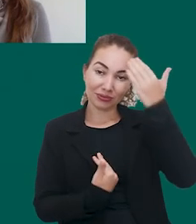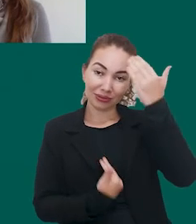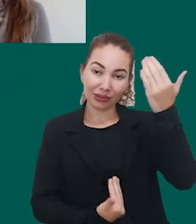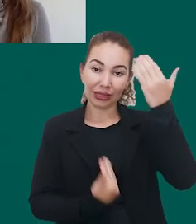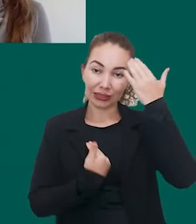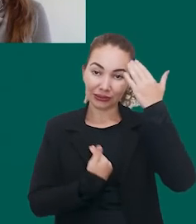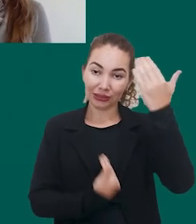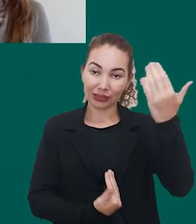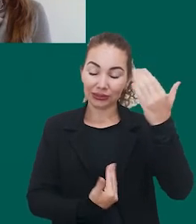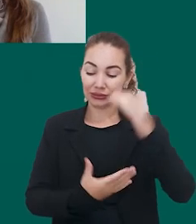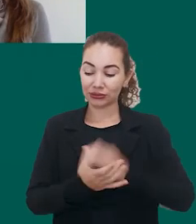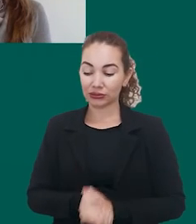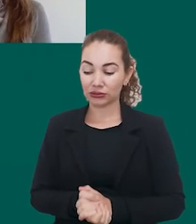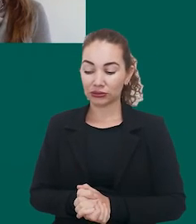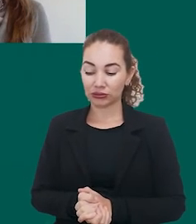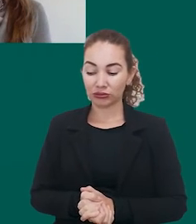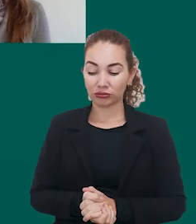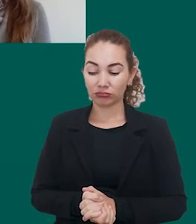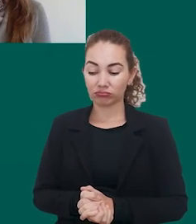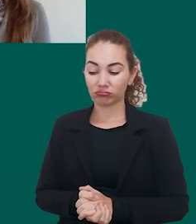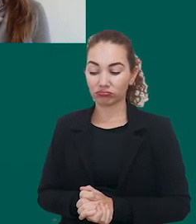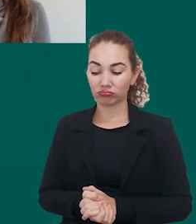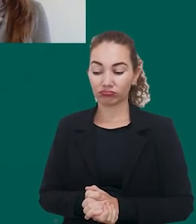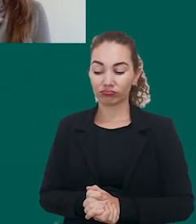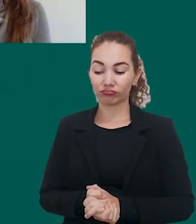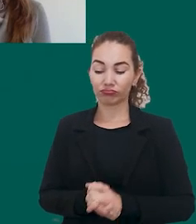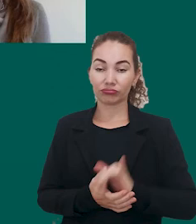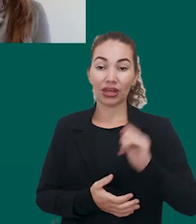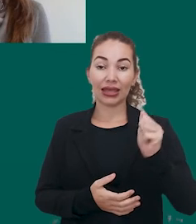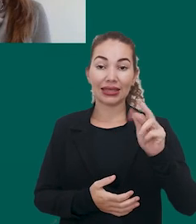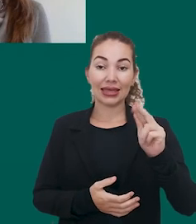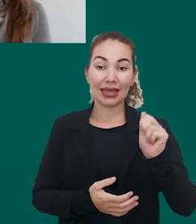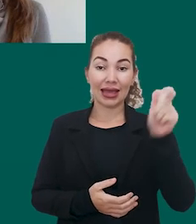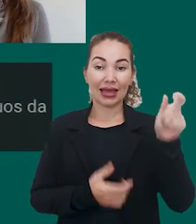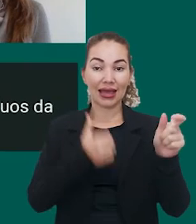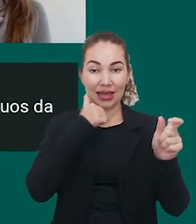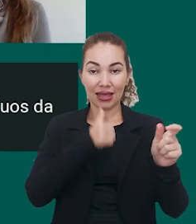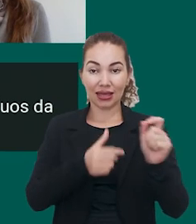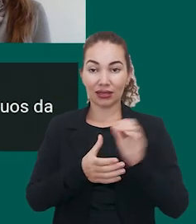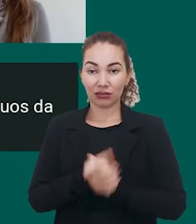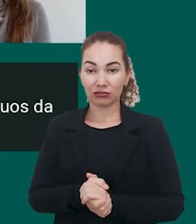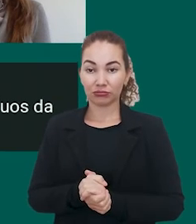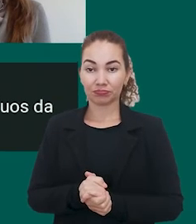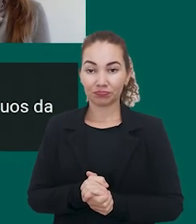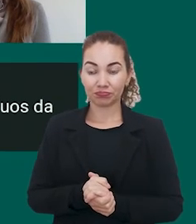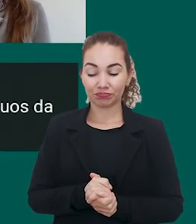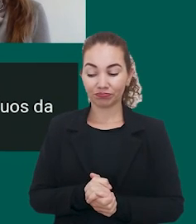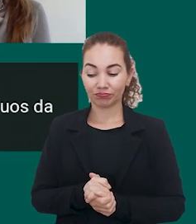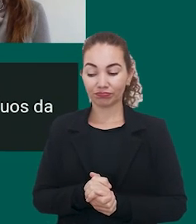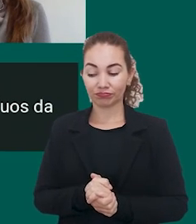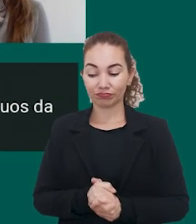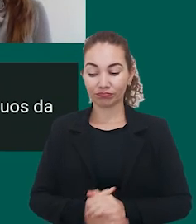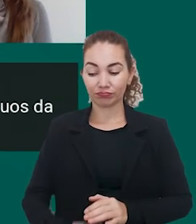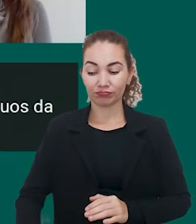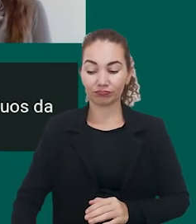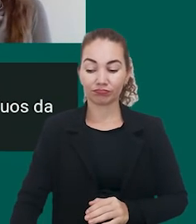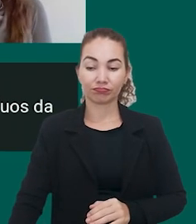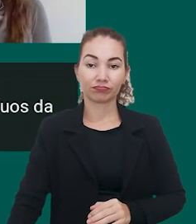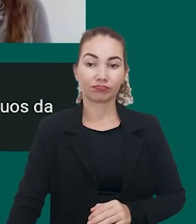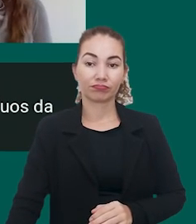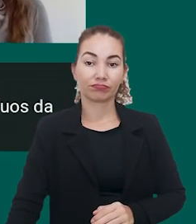também agradeço. Vou insistir, a Yara, acho que agora ela corrigiu aqui. Vou insistir na questão da vacinação. Enquanto não temos previsão de vacinação para